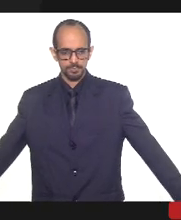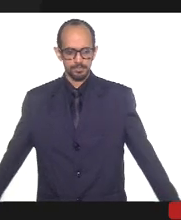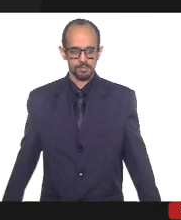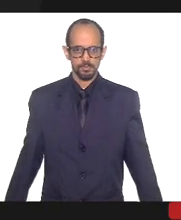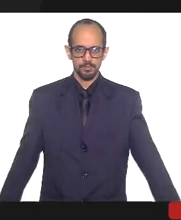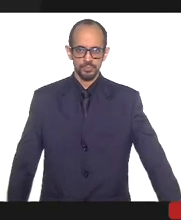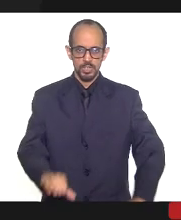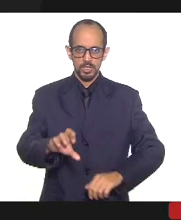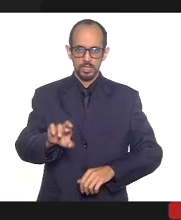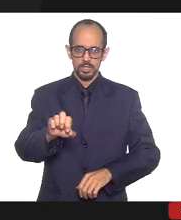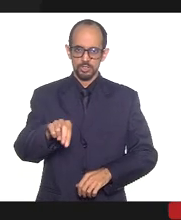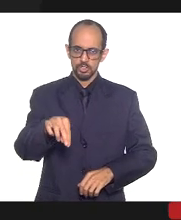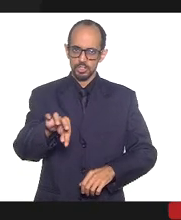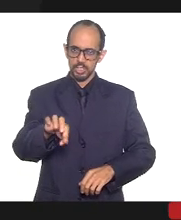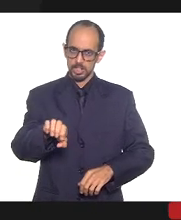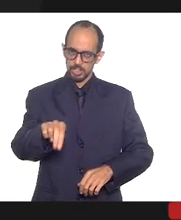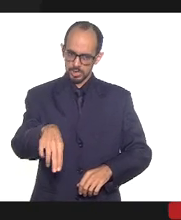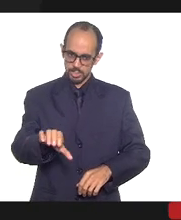Cristiane, com a palavra.